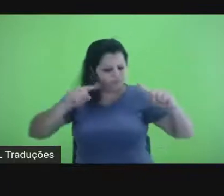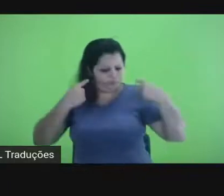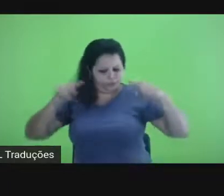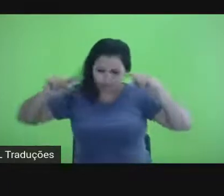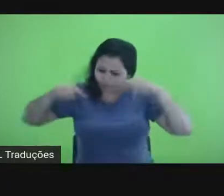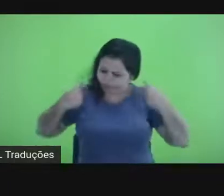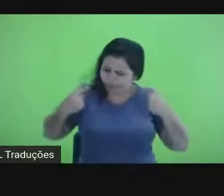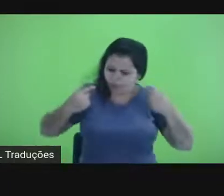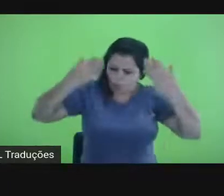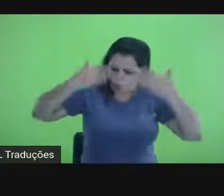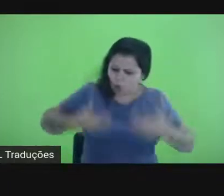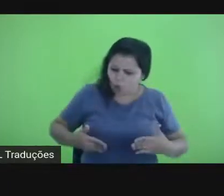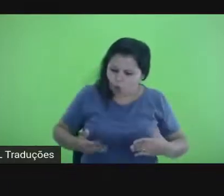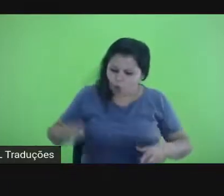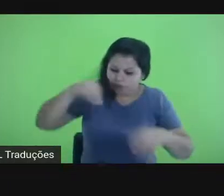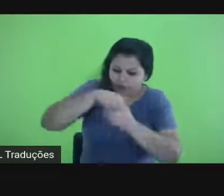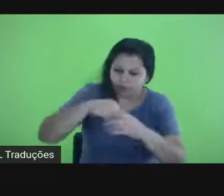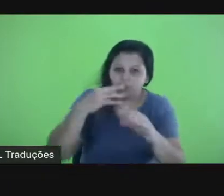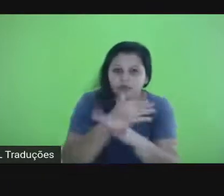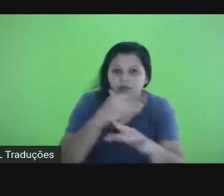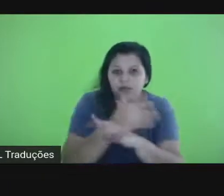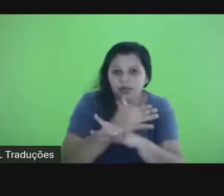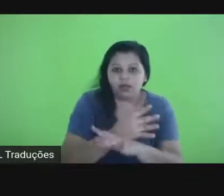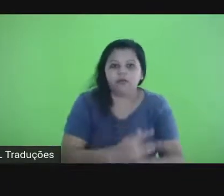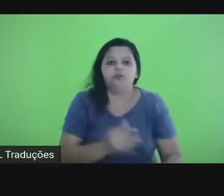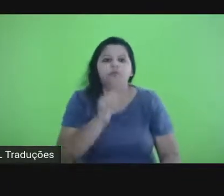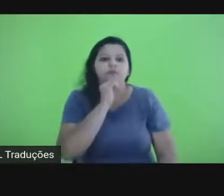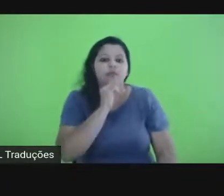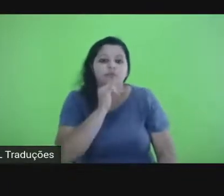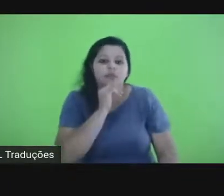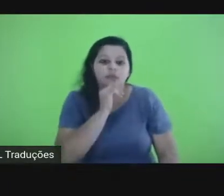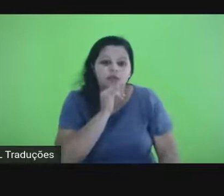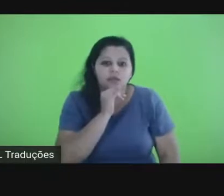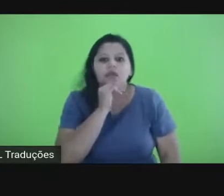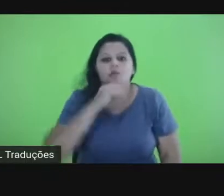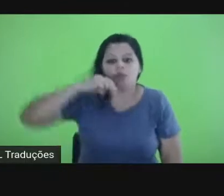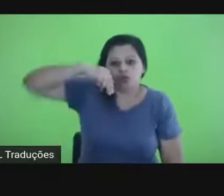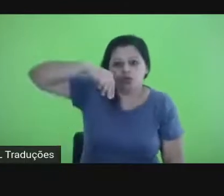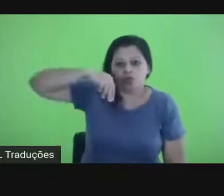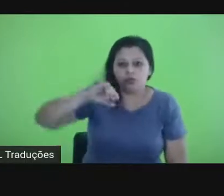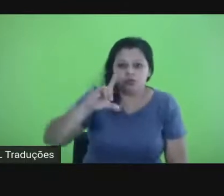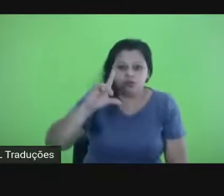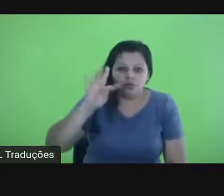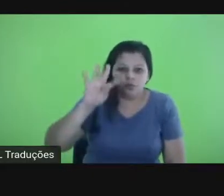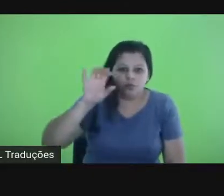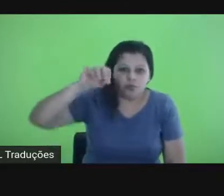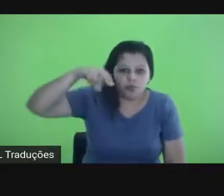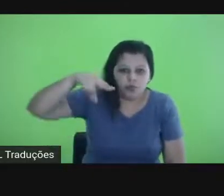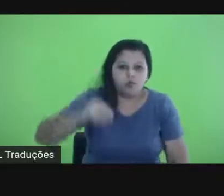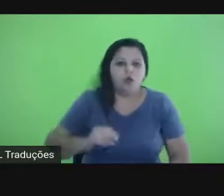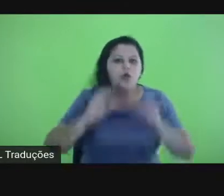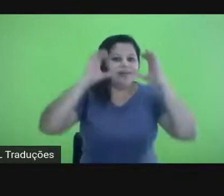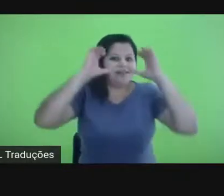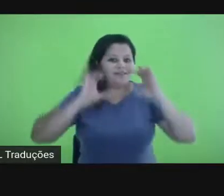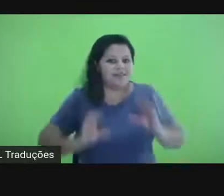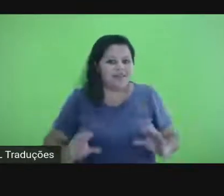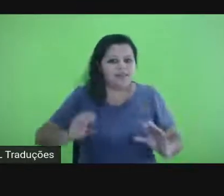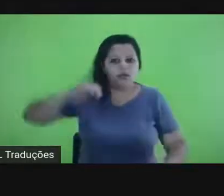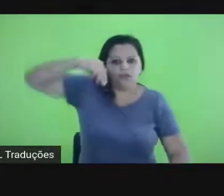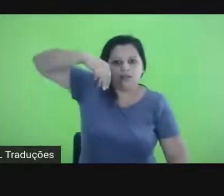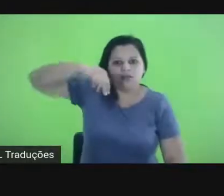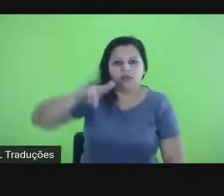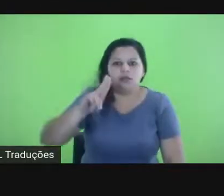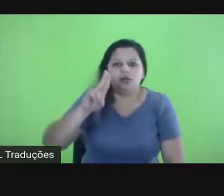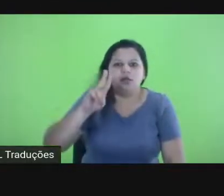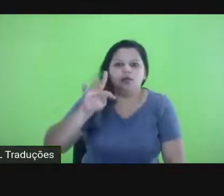espaços da cidade. A gente tem, por exemplo, tem um conceito do Milton Santos que eu amo muito, que é da cidadania mutilada. Ele fala isso num